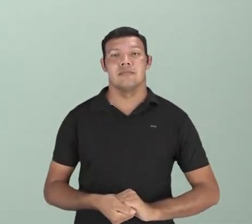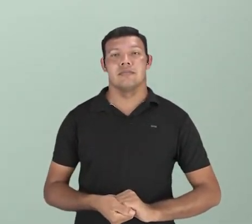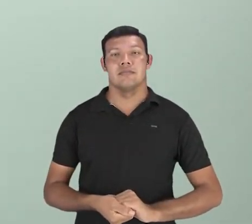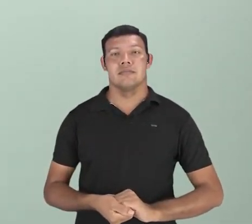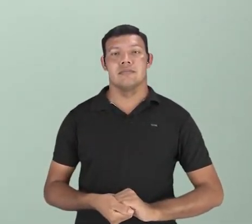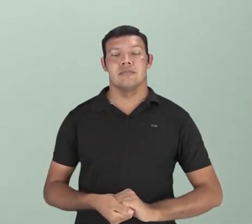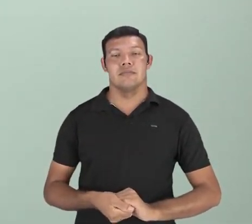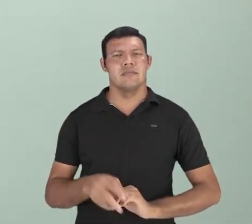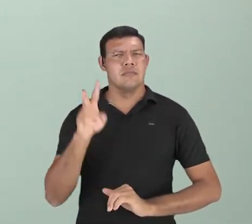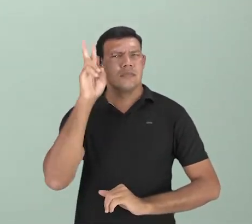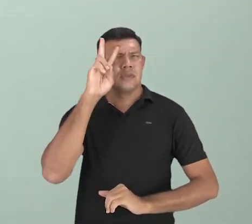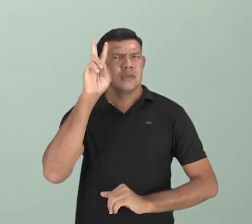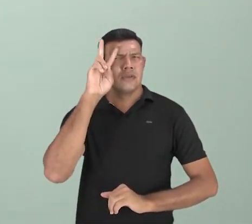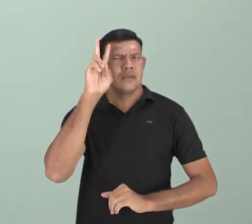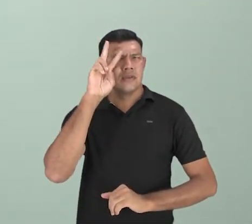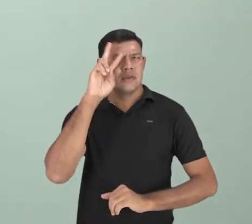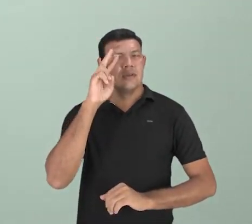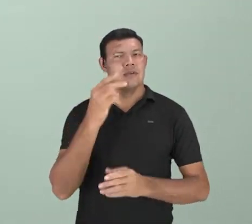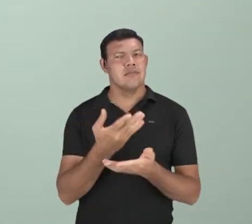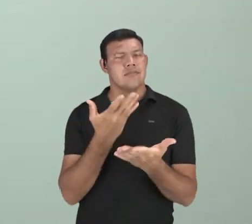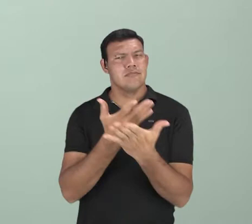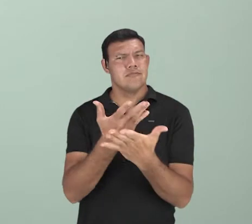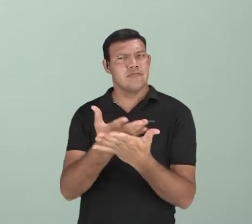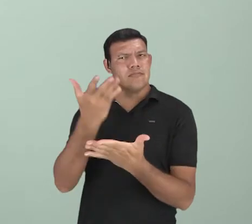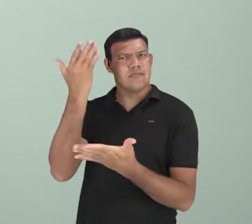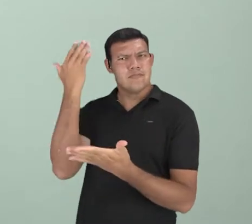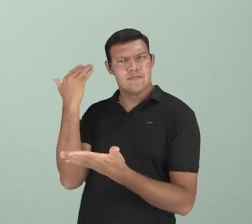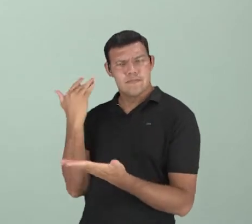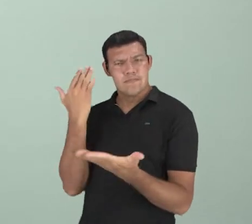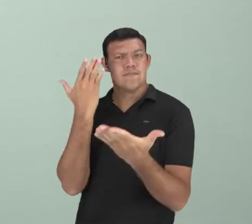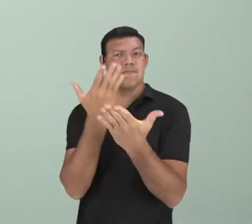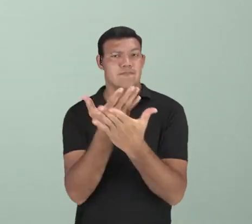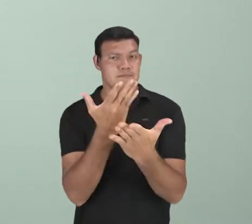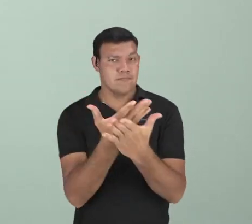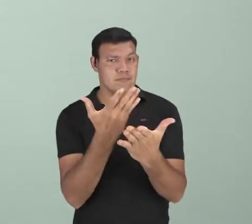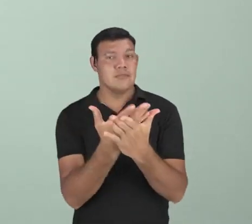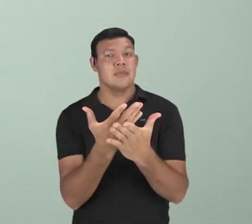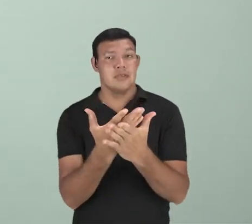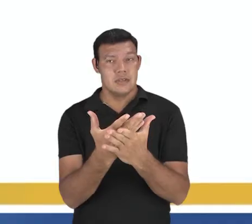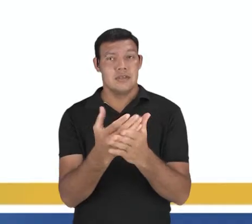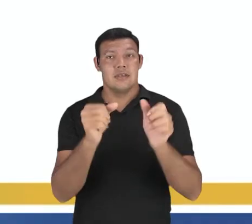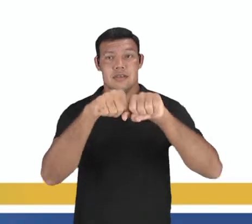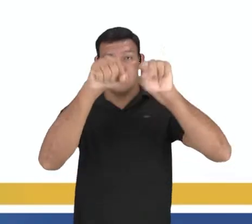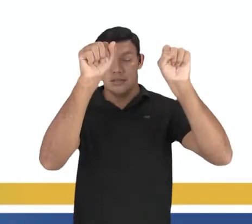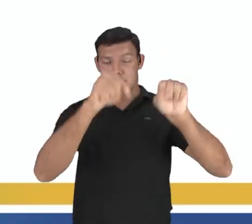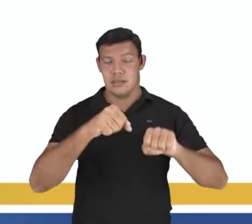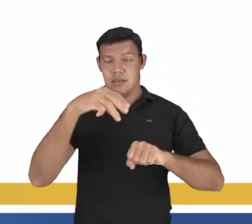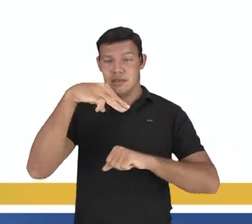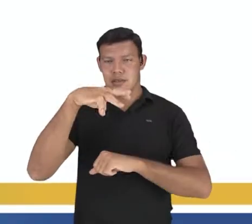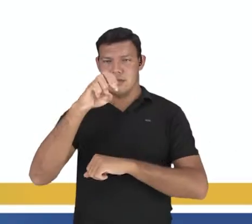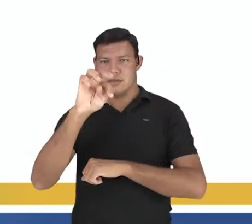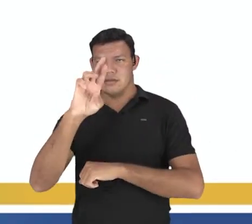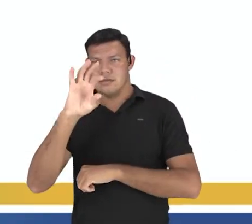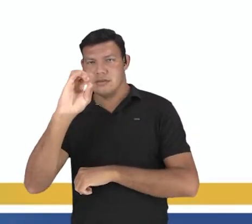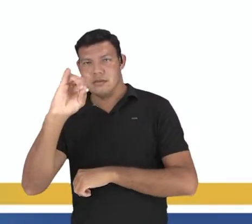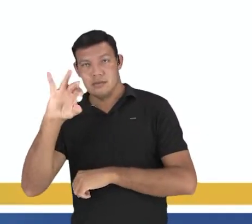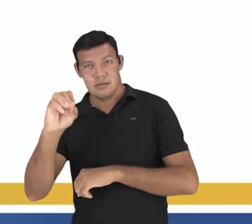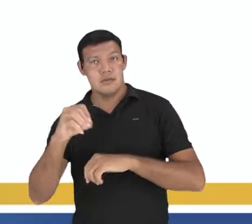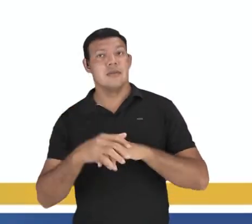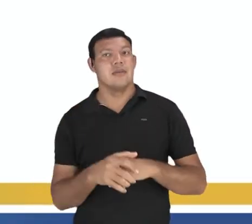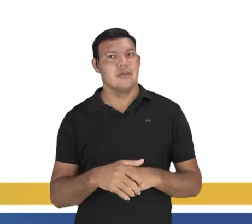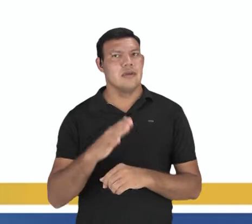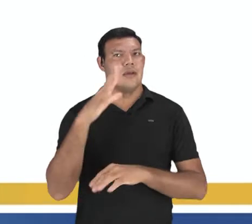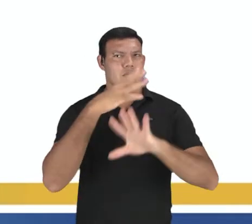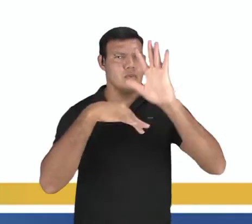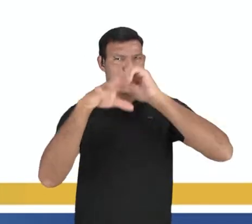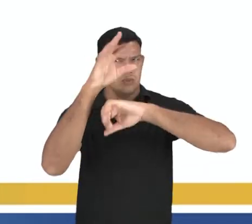é só me lembrar em aulas anteriores estudamos o sistema métrico decimal e arrepender E aprendemos